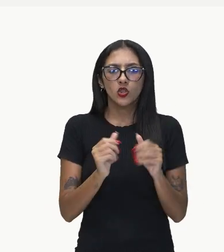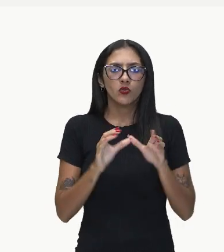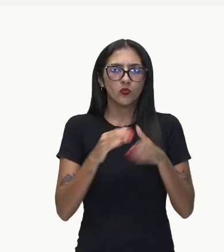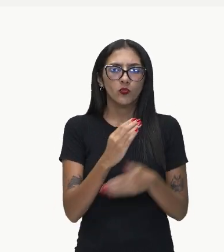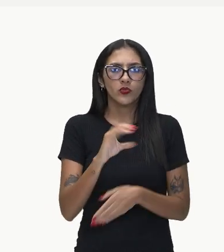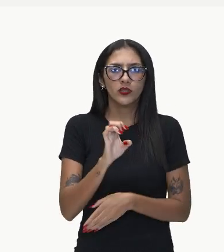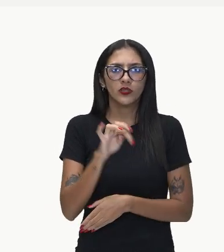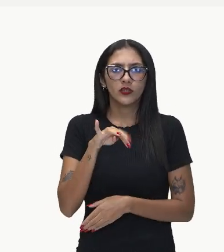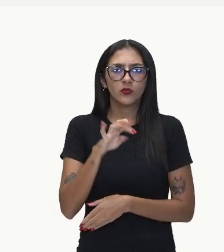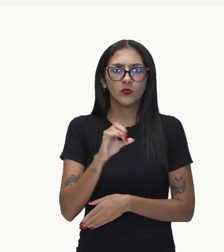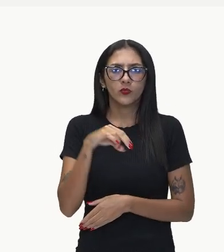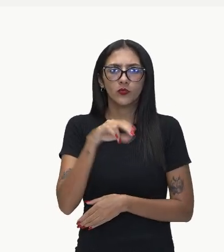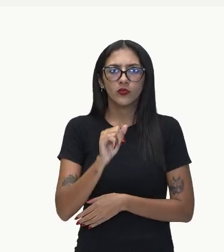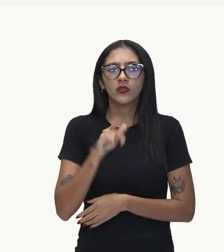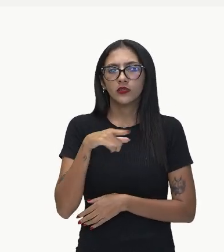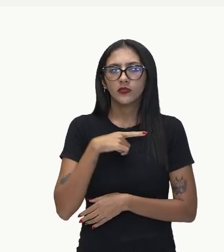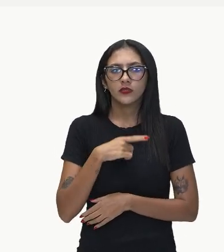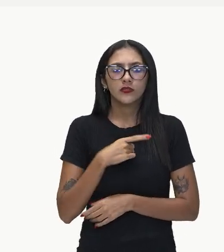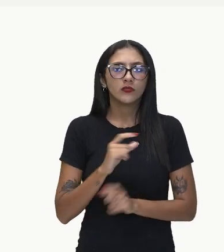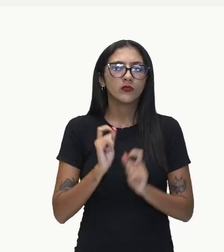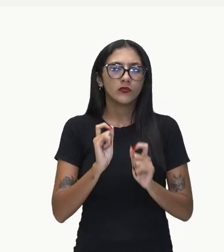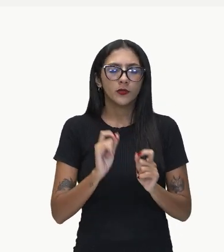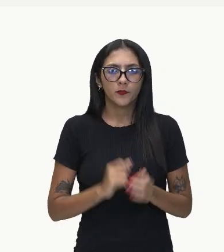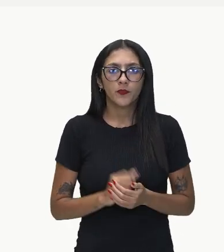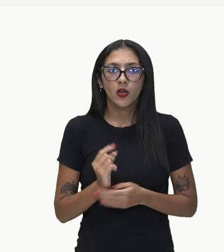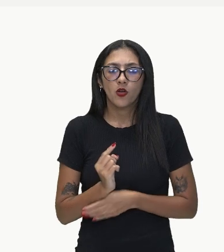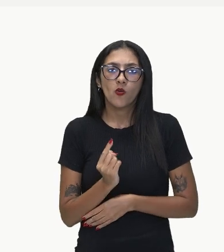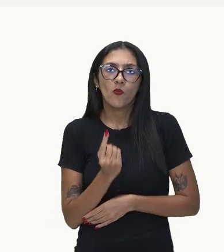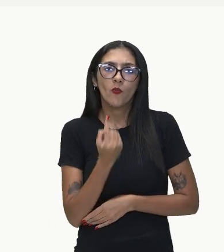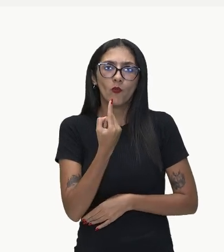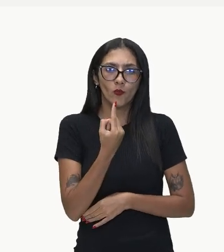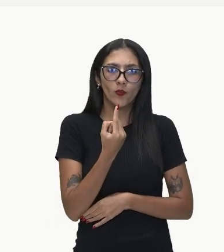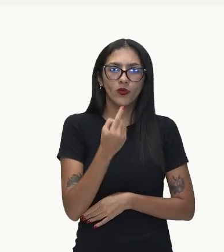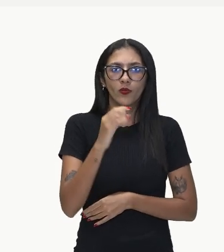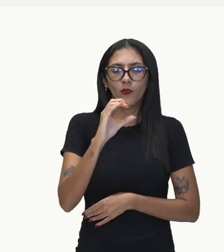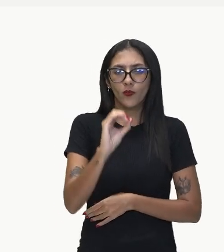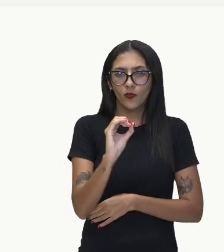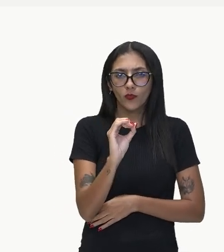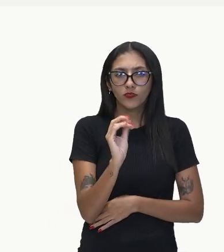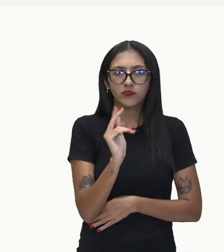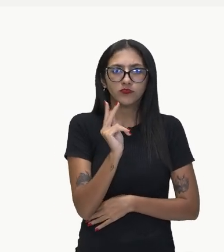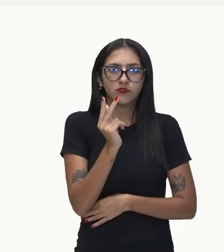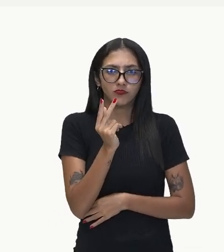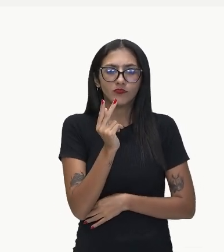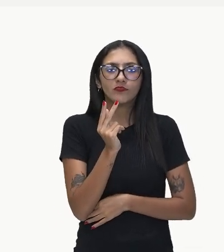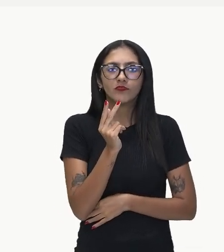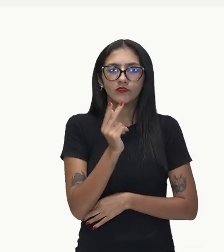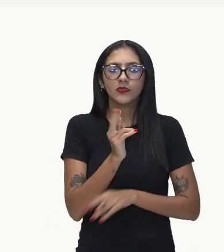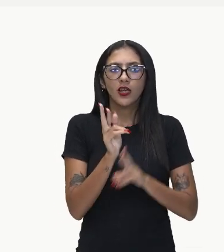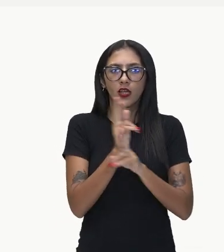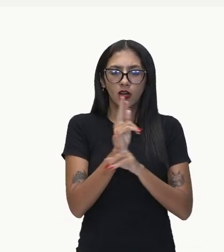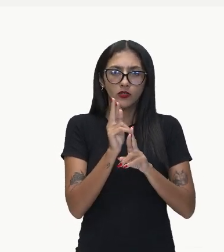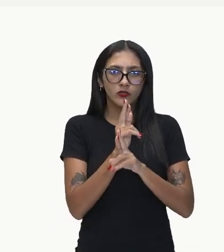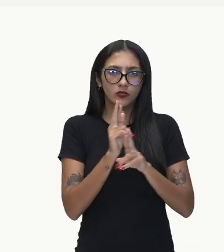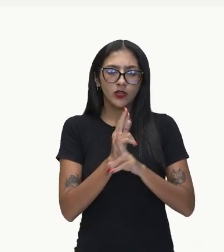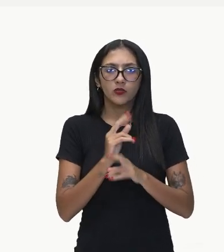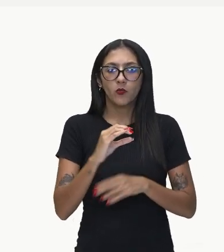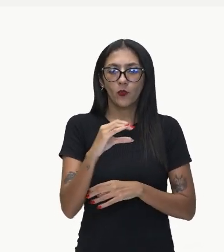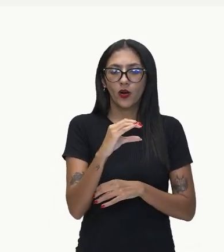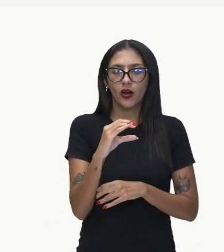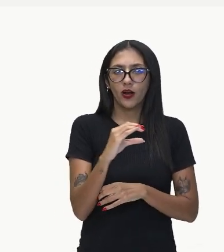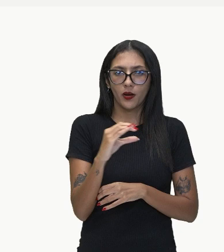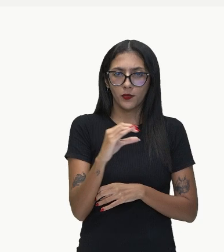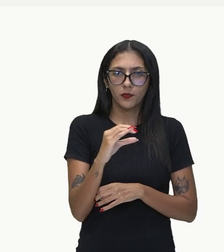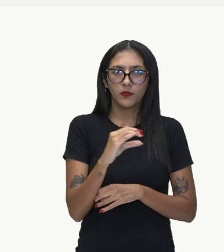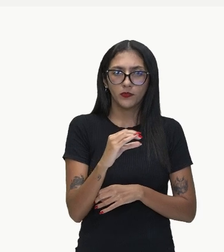ela possui uma carbonila ligada a um carbono